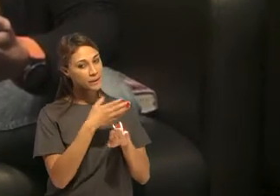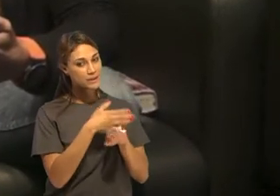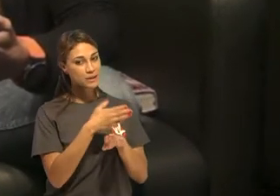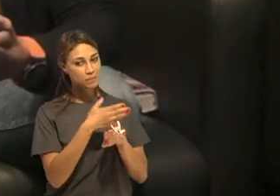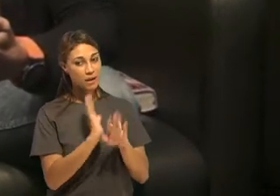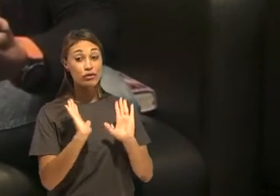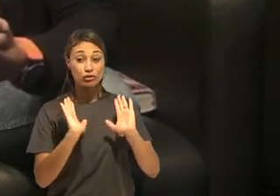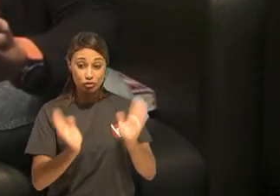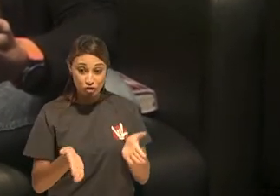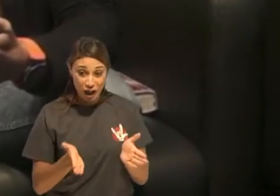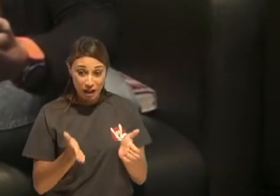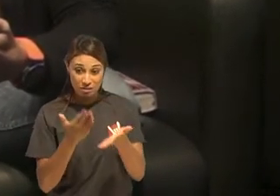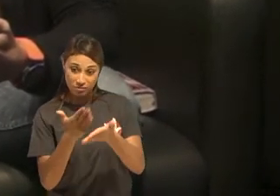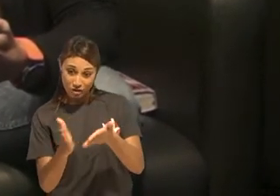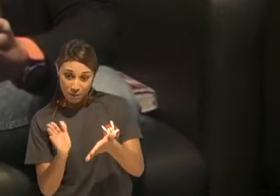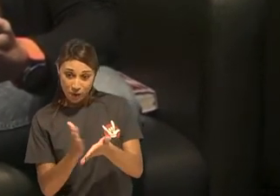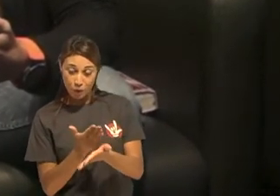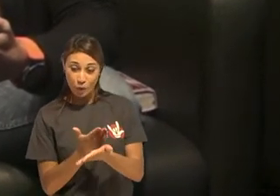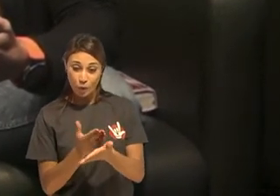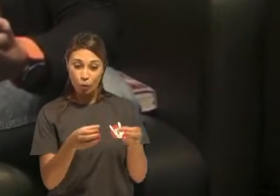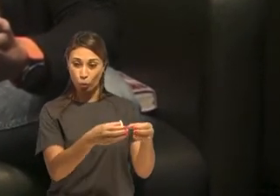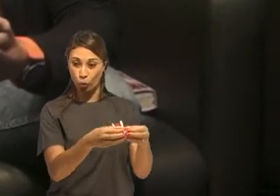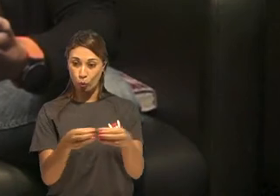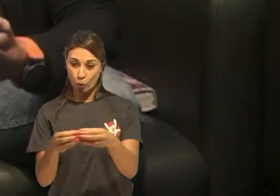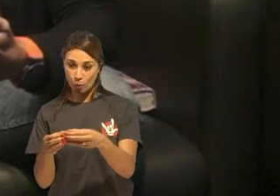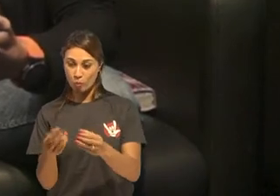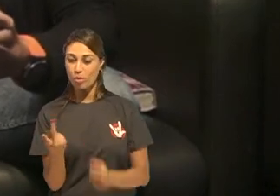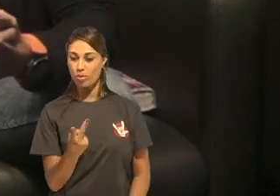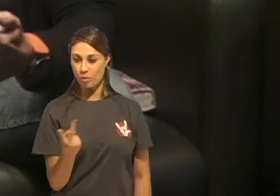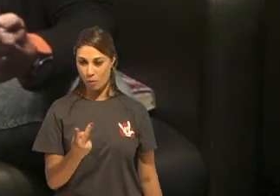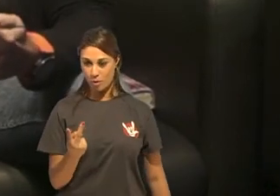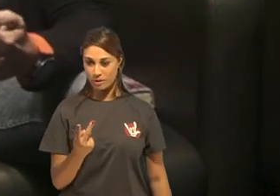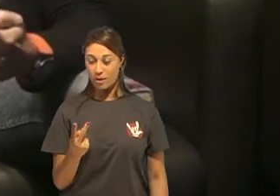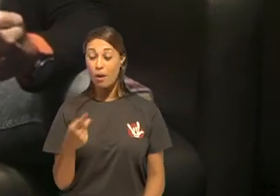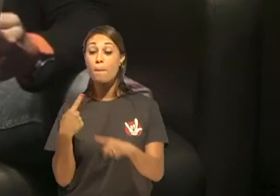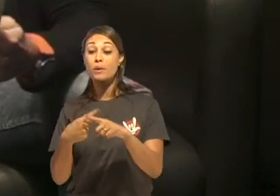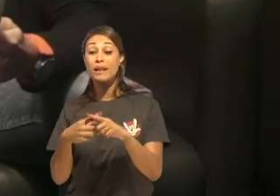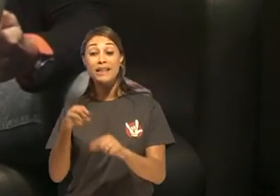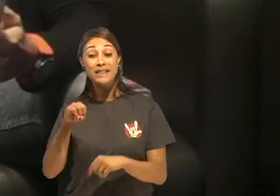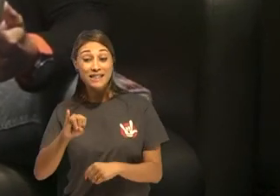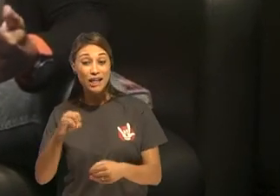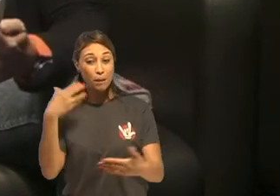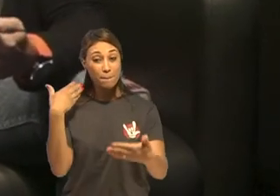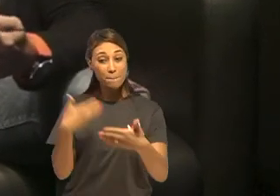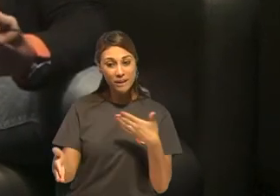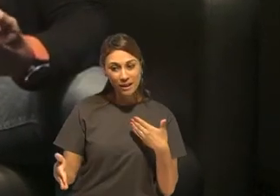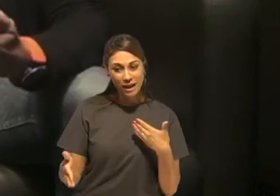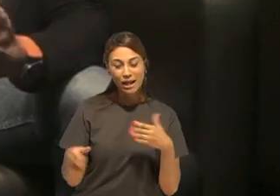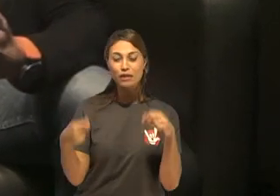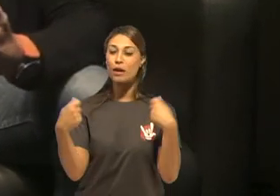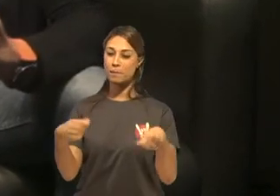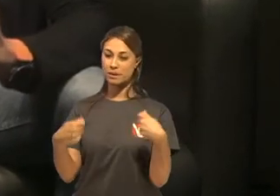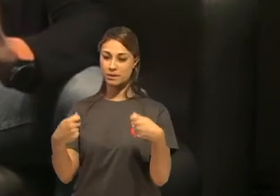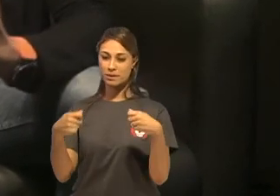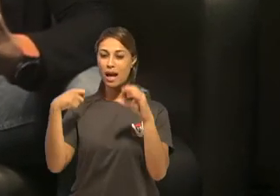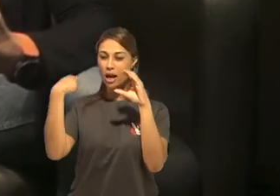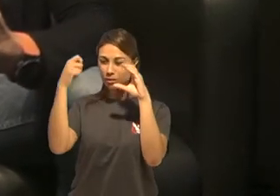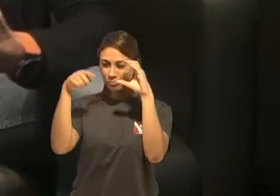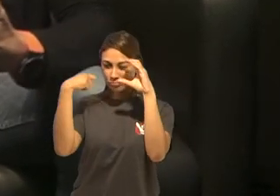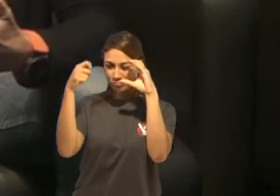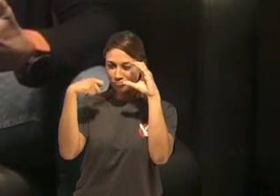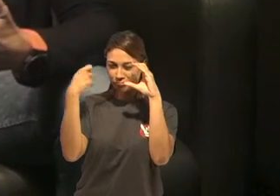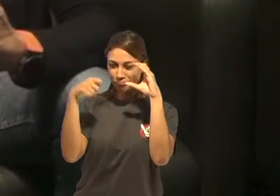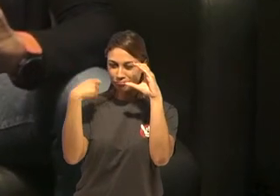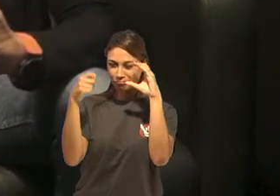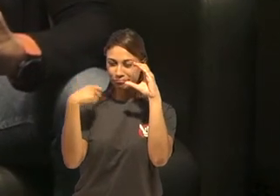aí em dois? Porque o grupo que perder, a gente quer pedir para você gravar, pede para um familiar seu, alguém aí da